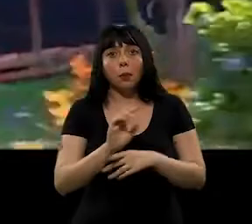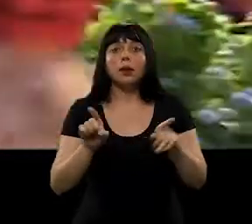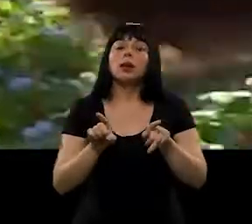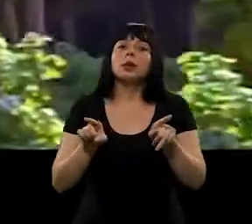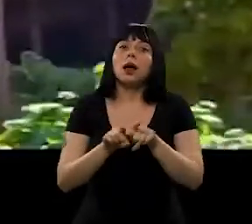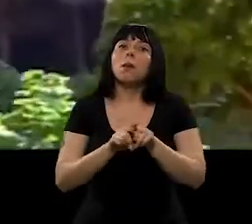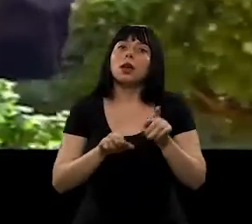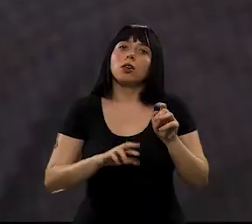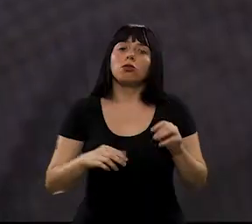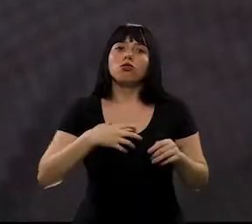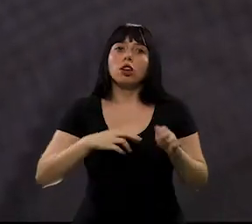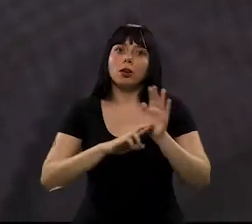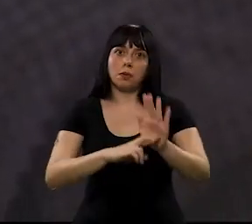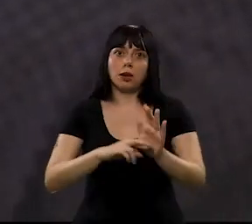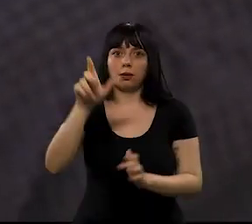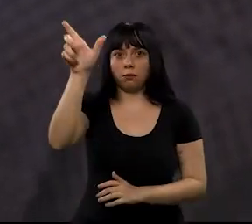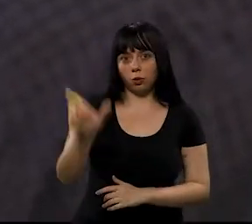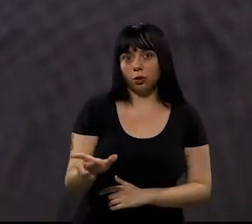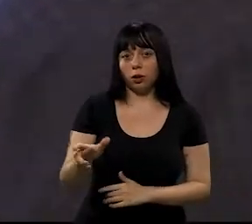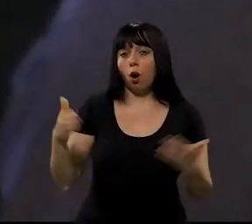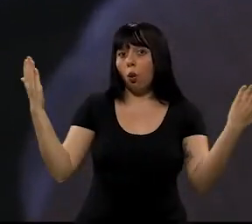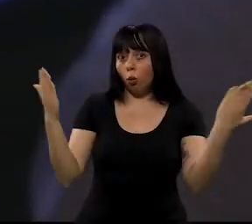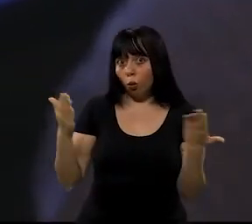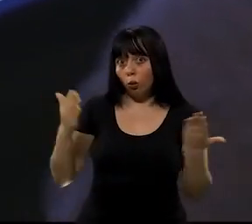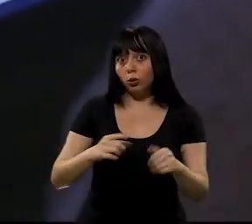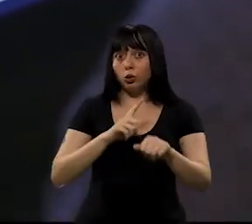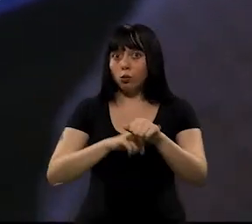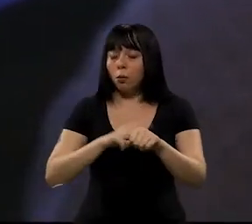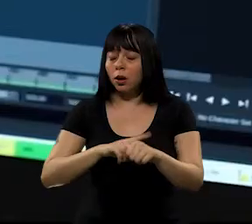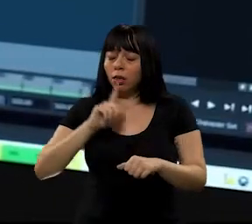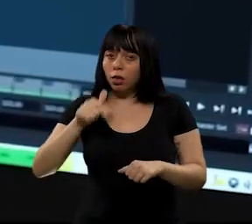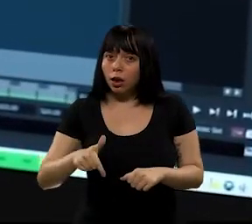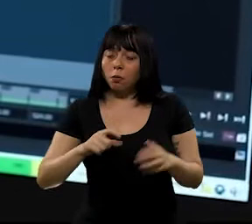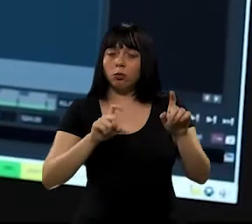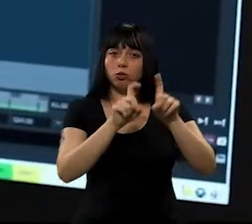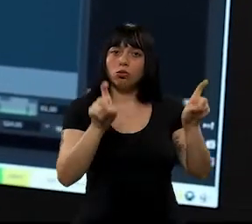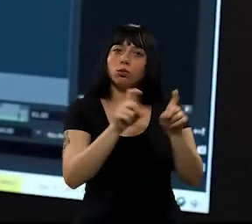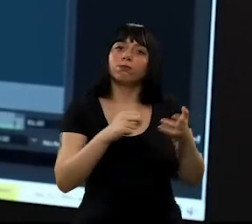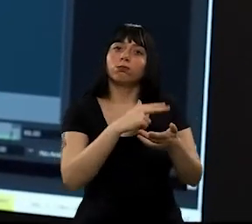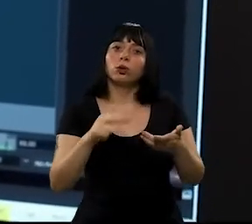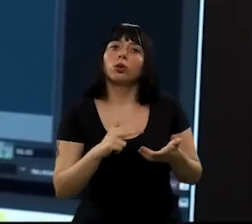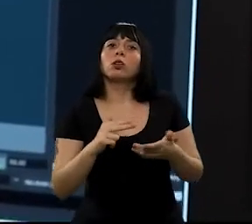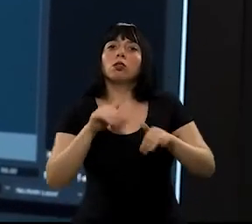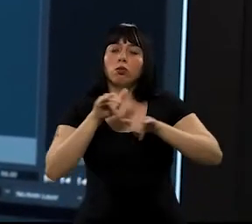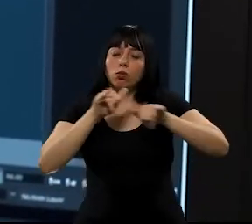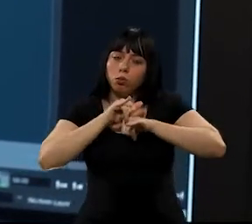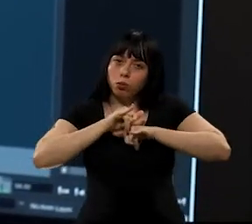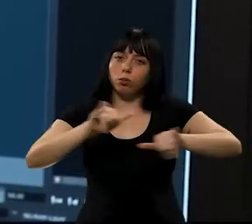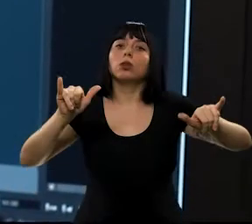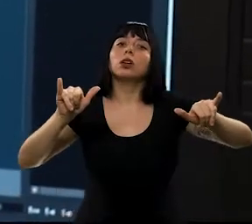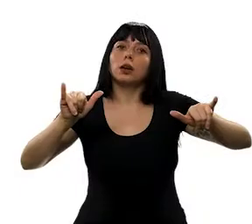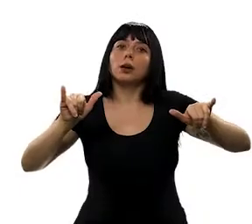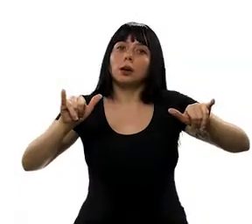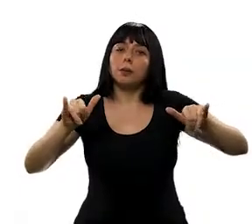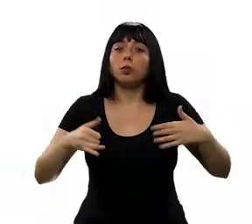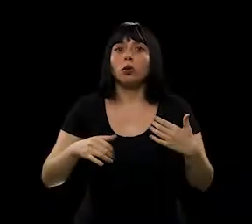suas protagonistas. Nos dias atuais, um momento pós-difusão da computação gráfica e das técnicas 3D de animação comercial